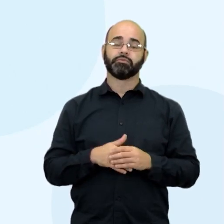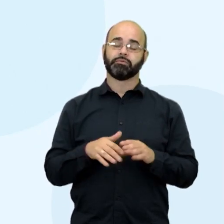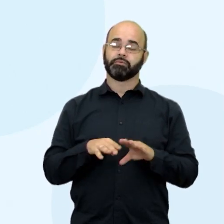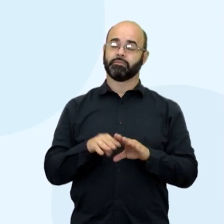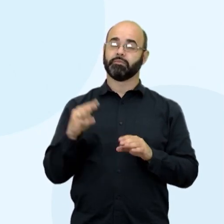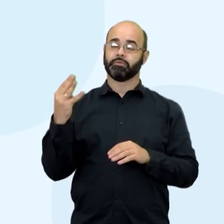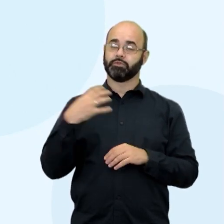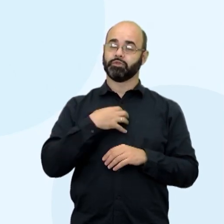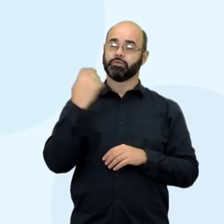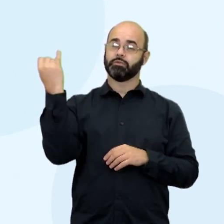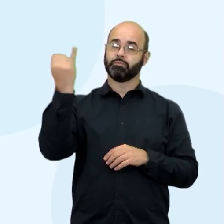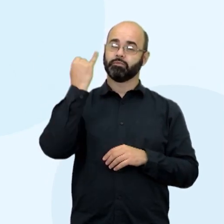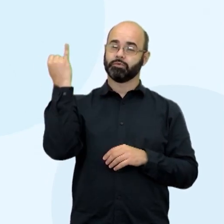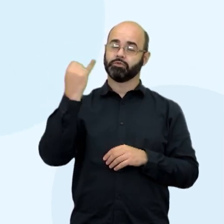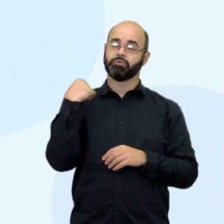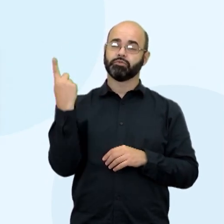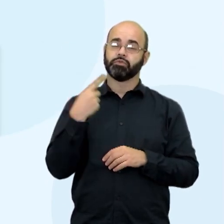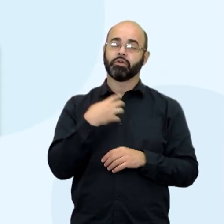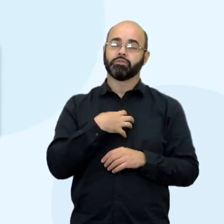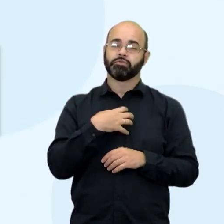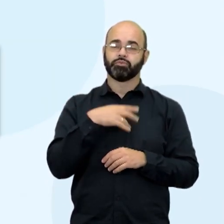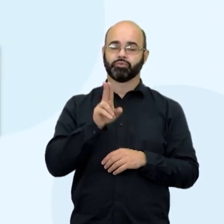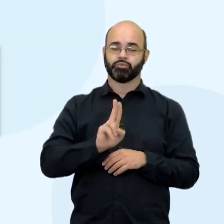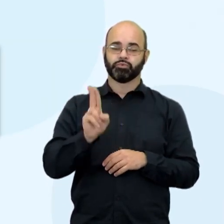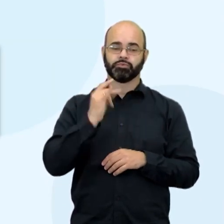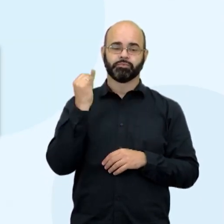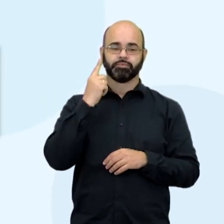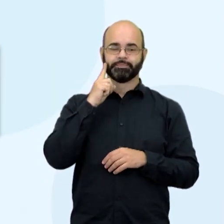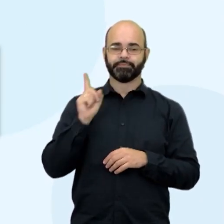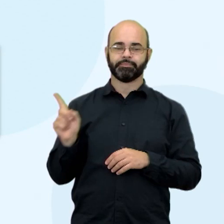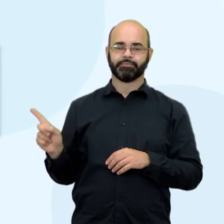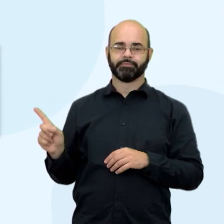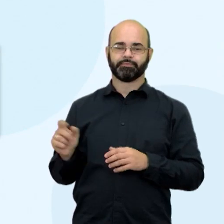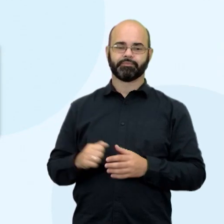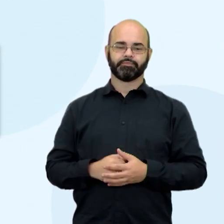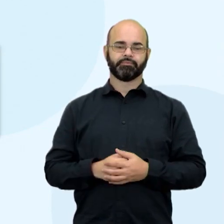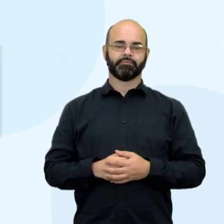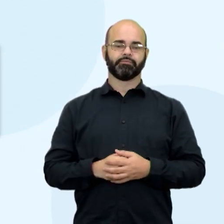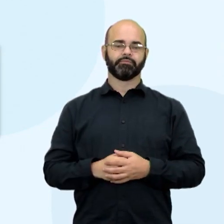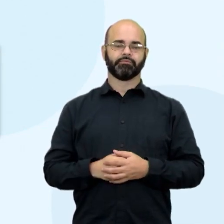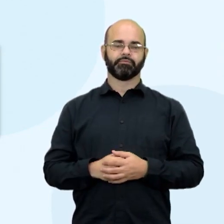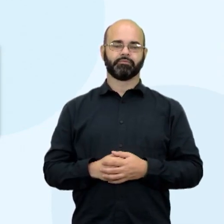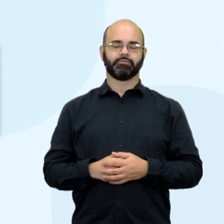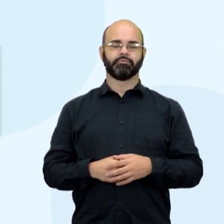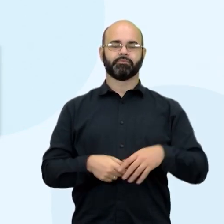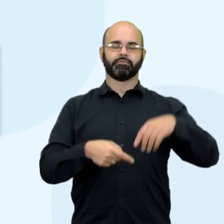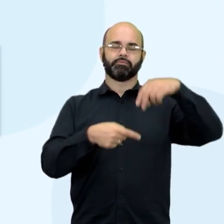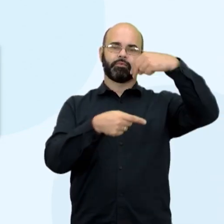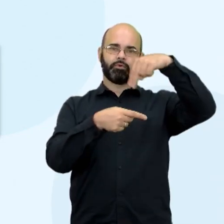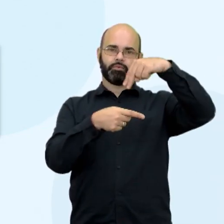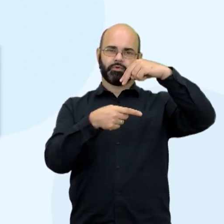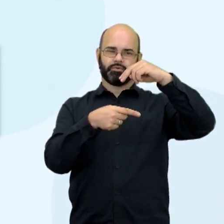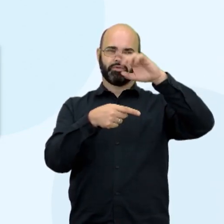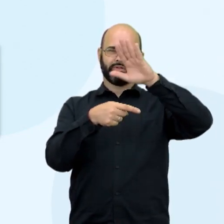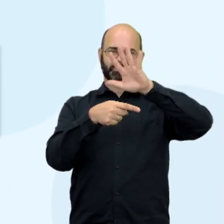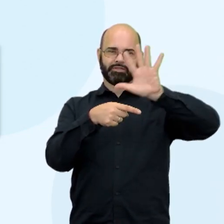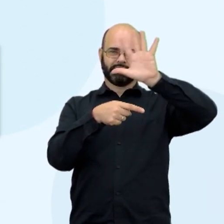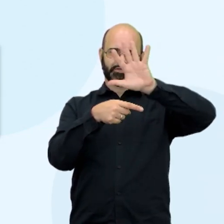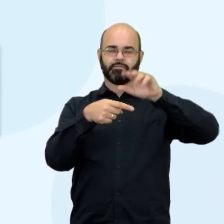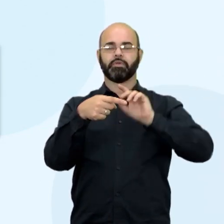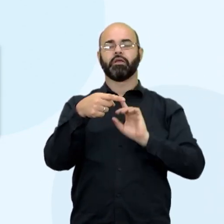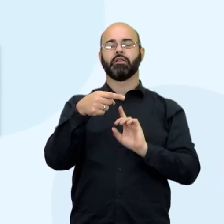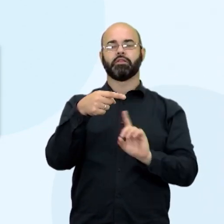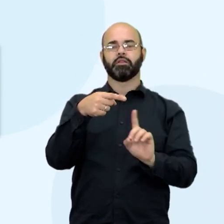muitíssimo importante aí para a gente. Pode passar mais uma. Olha lá, numerador, número de cima, e denominador, número de